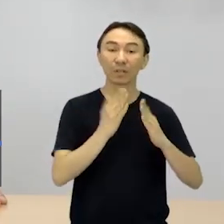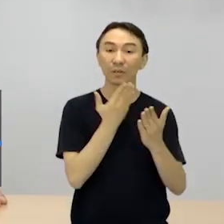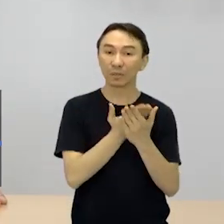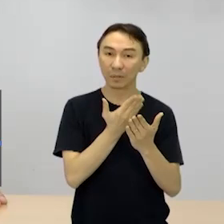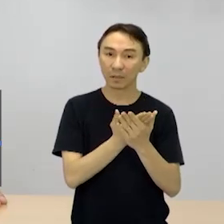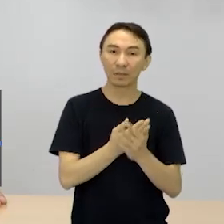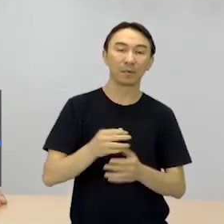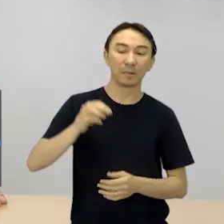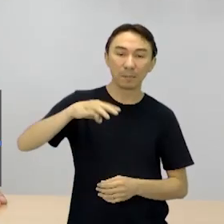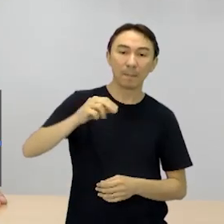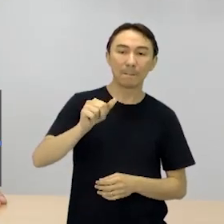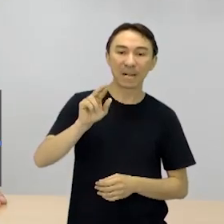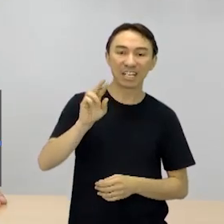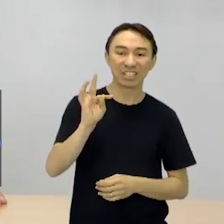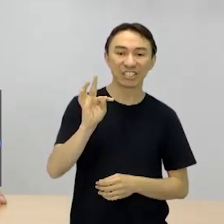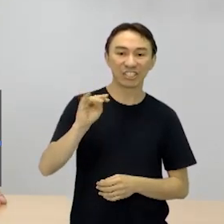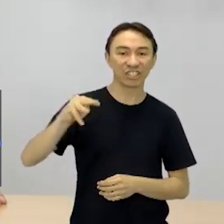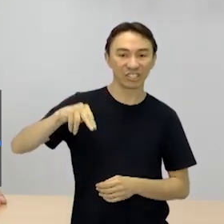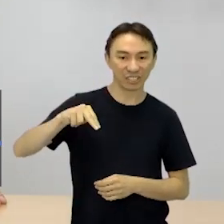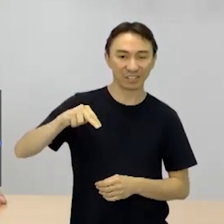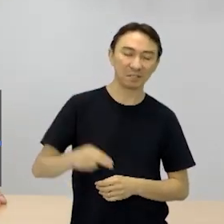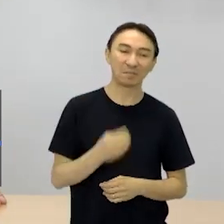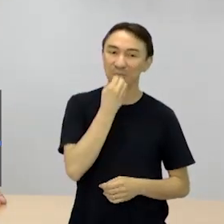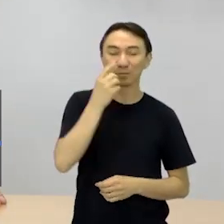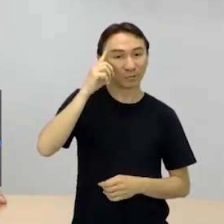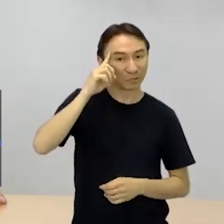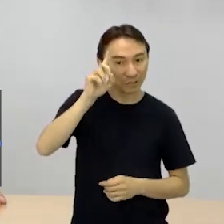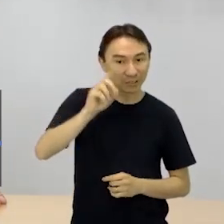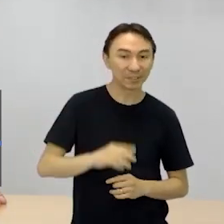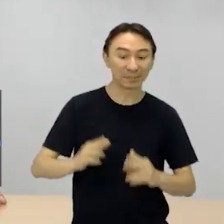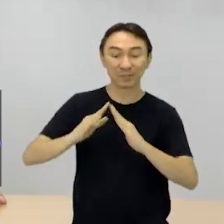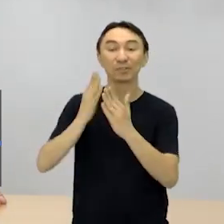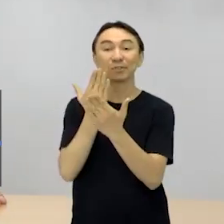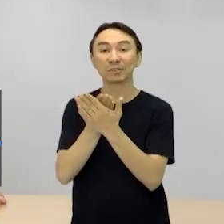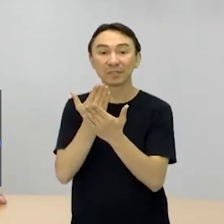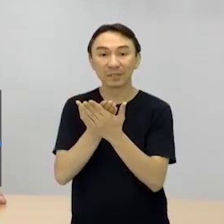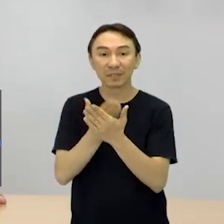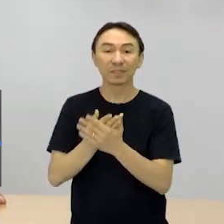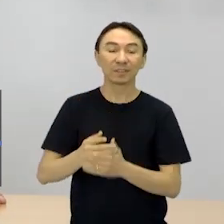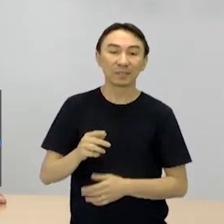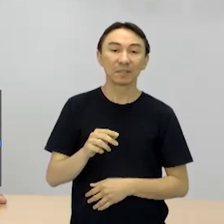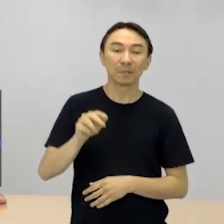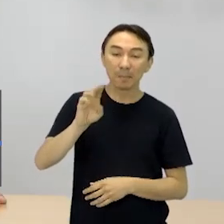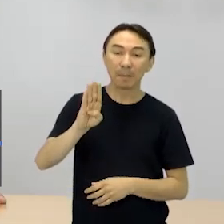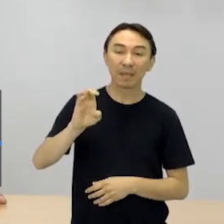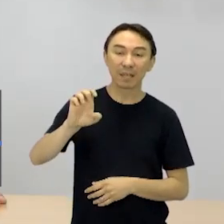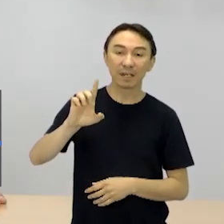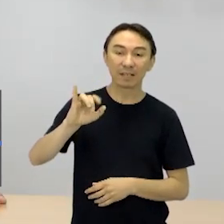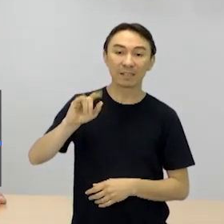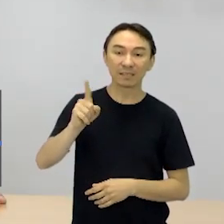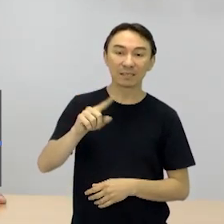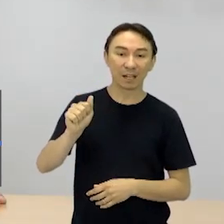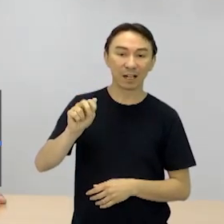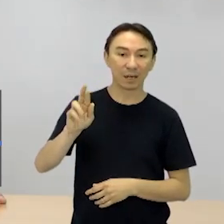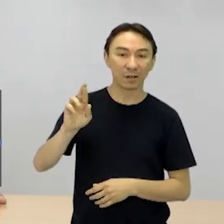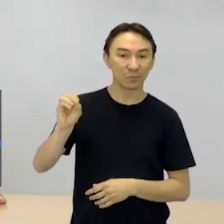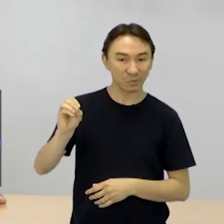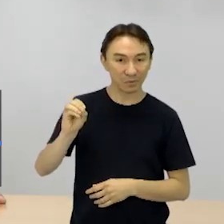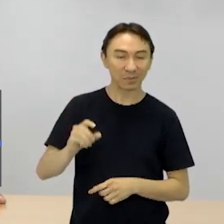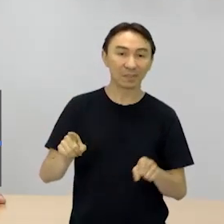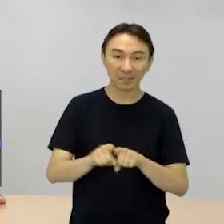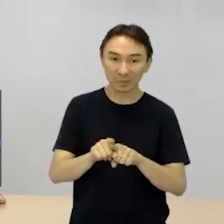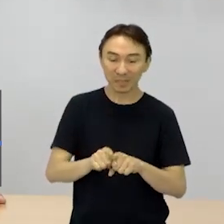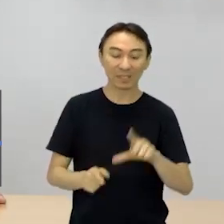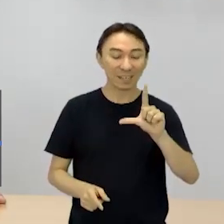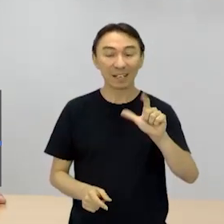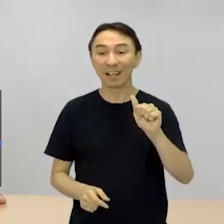Martín. Bom dia aí para todos vocês. Também para a Escola Guilherme Belisário Gomes. Também temos aqui a Lavínia